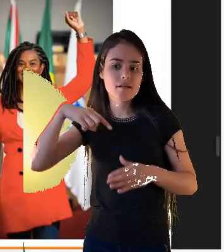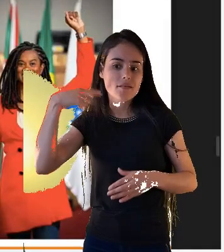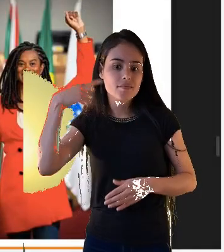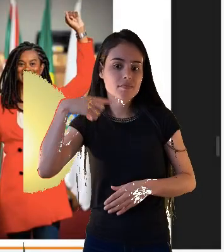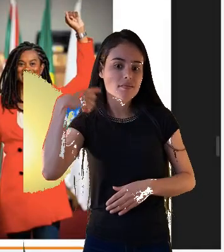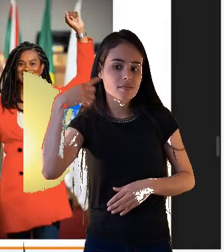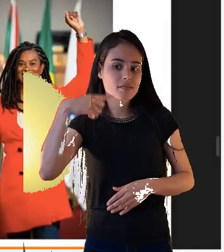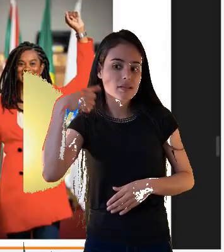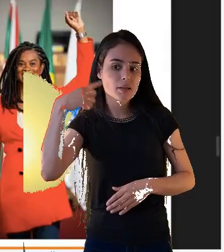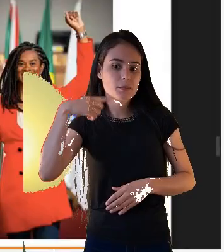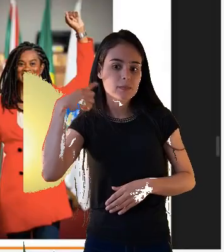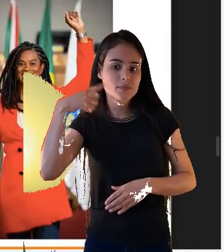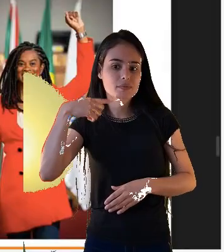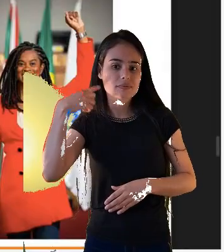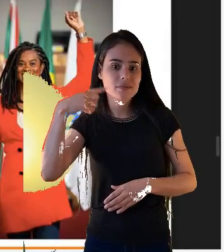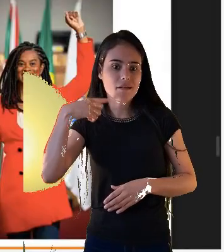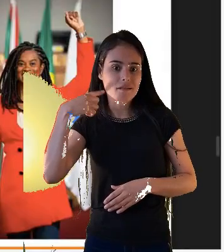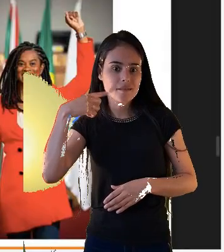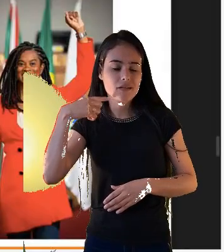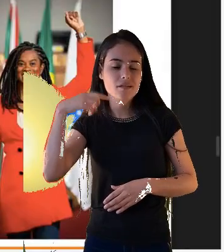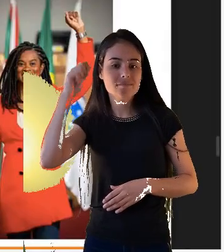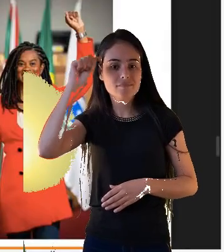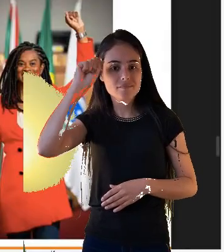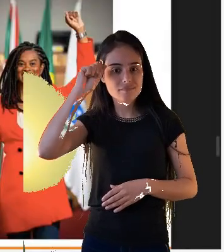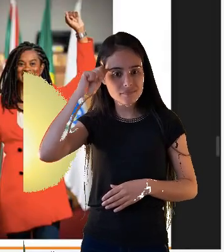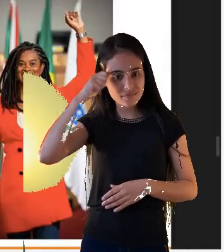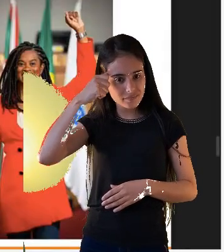em 2022. Vocês terem noção, né,